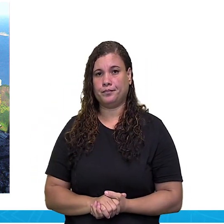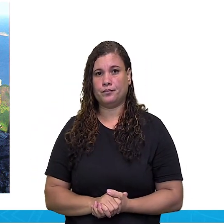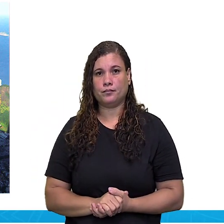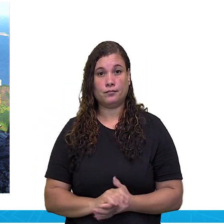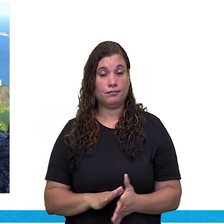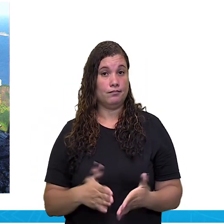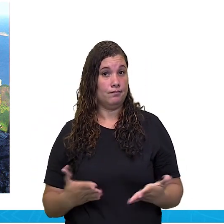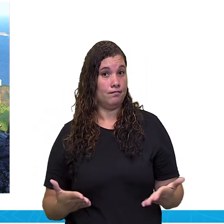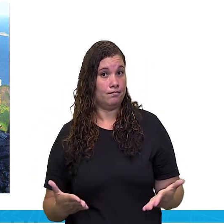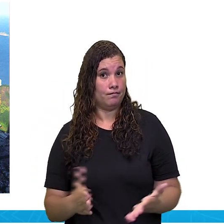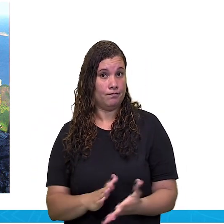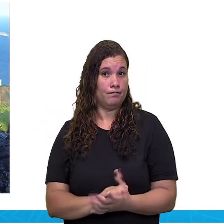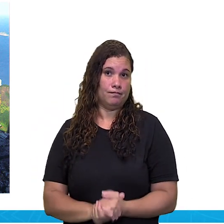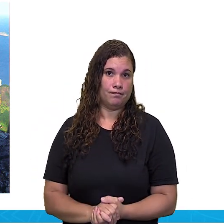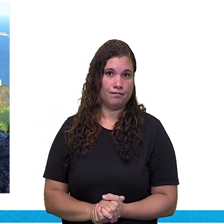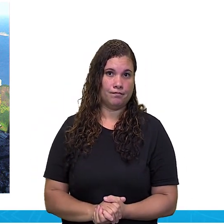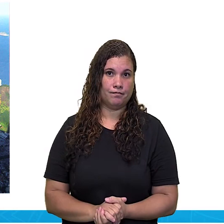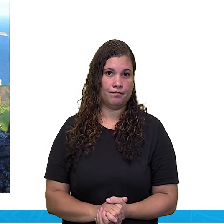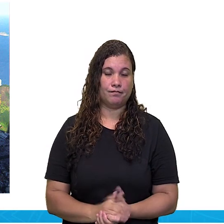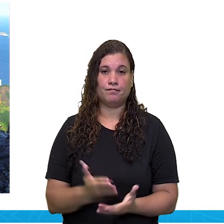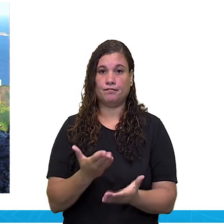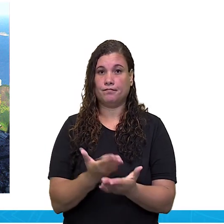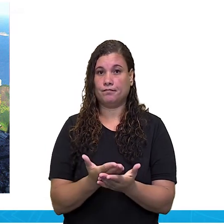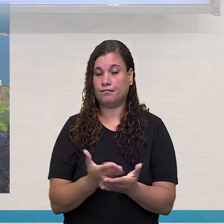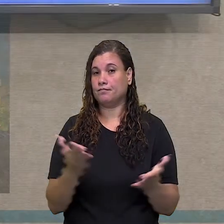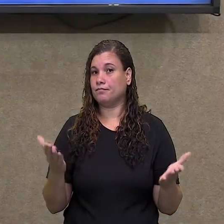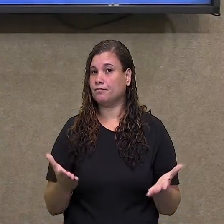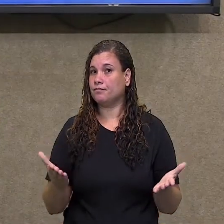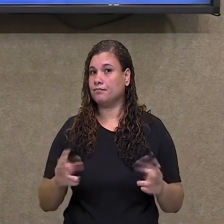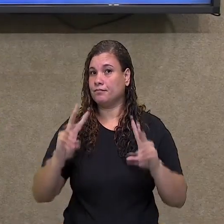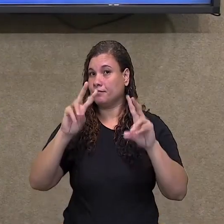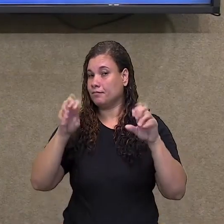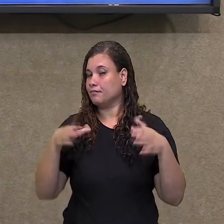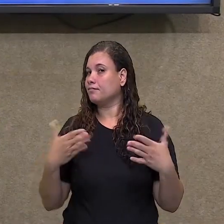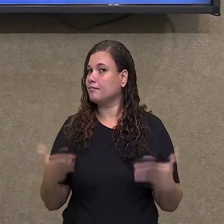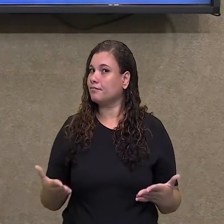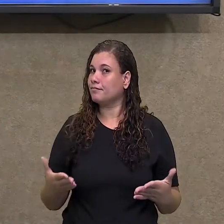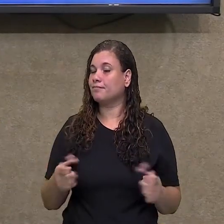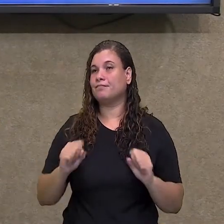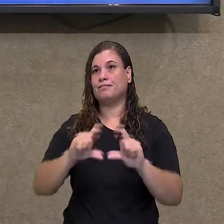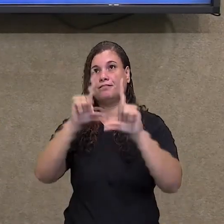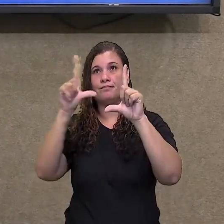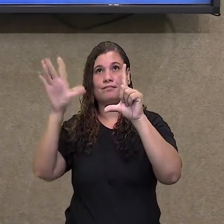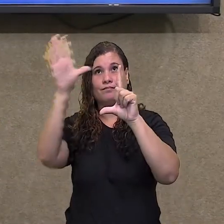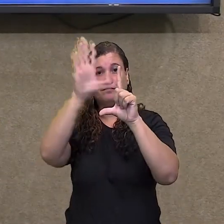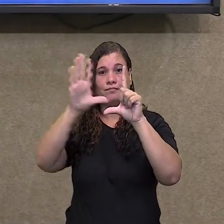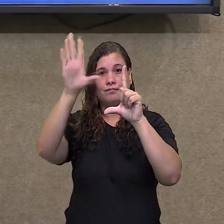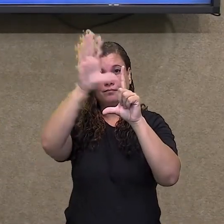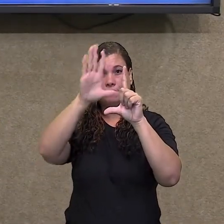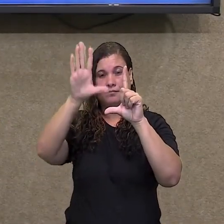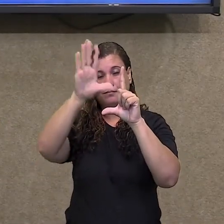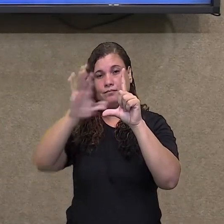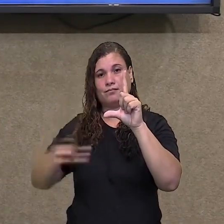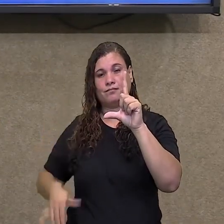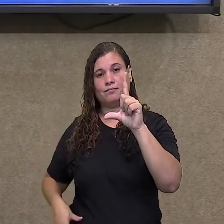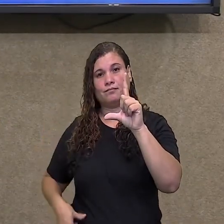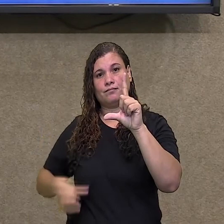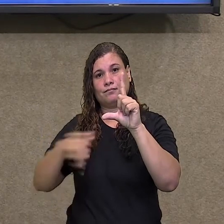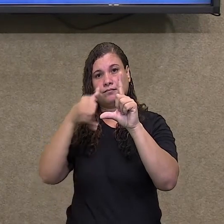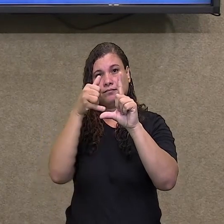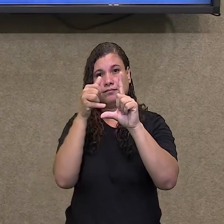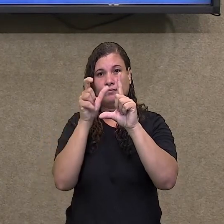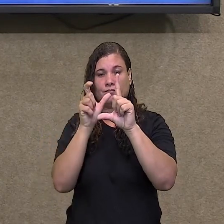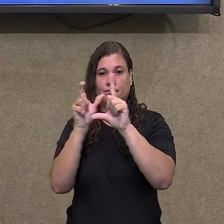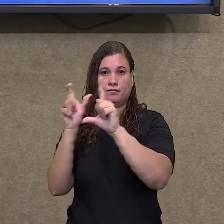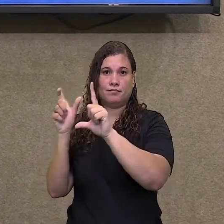Então, essa foi a nossa aula de hoje, tá? Para acessar as nossas atividades na plataforma SMED,